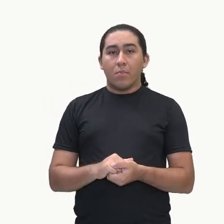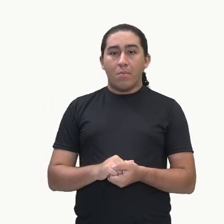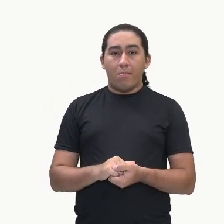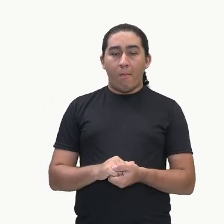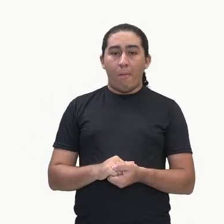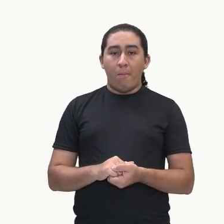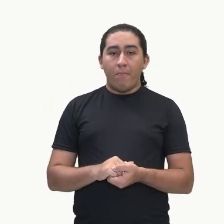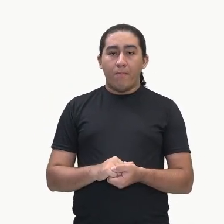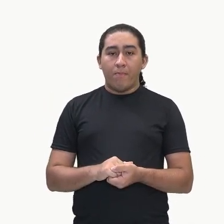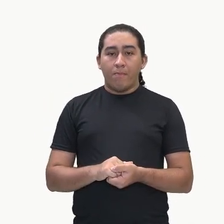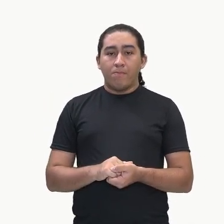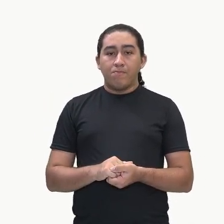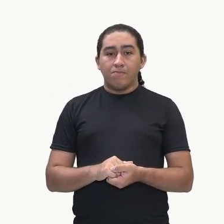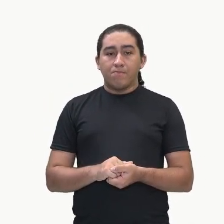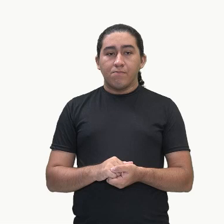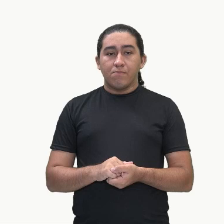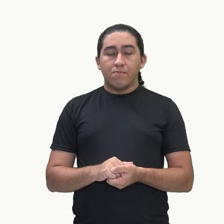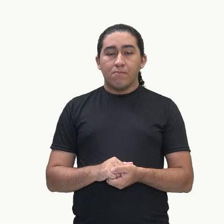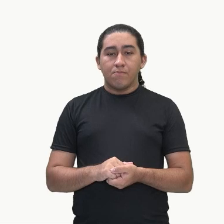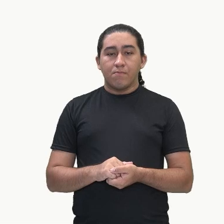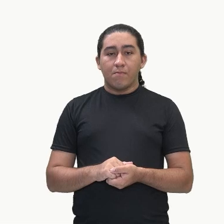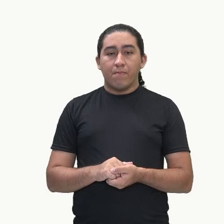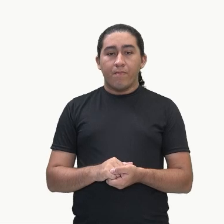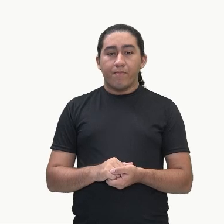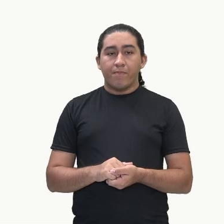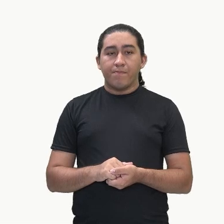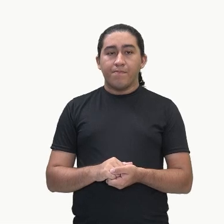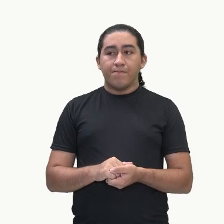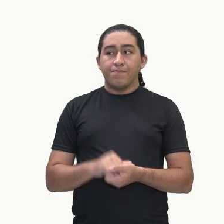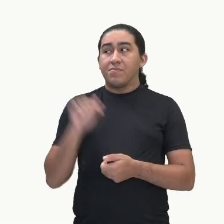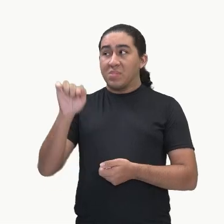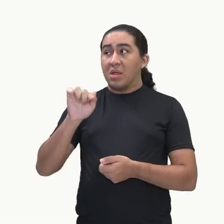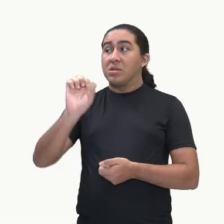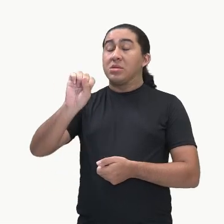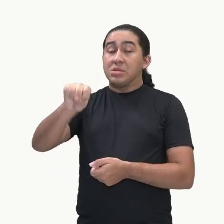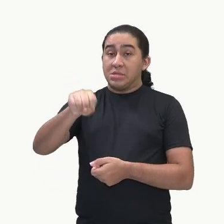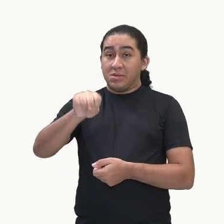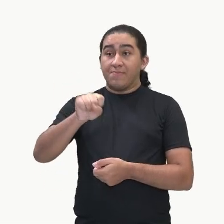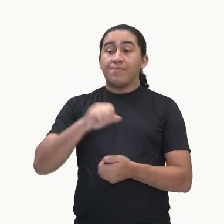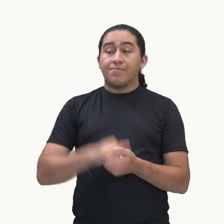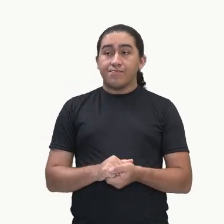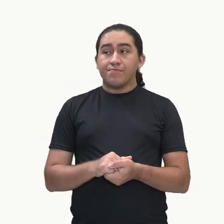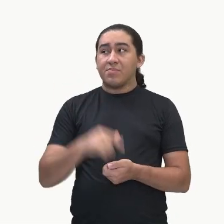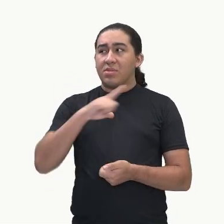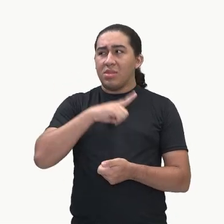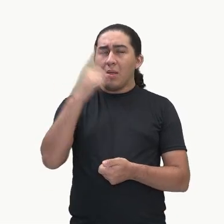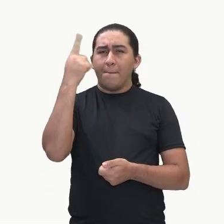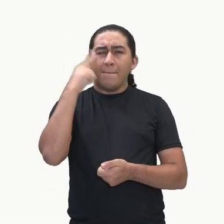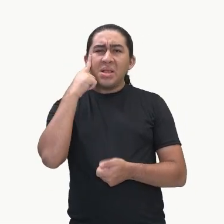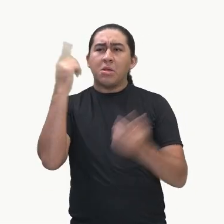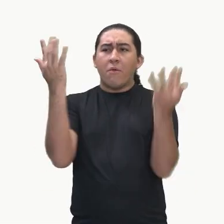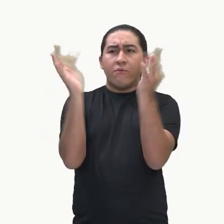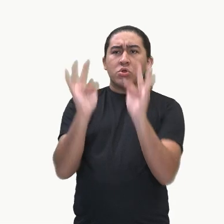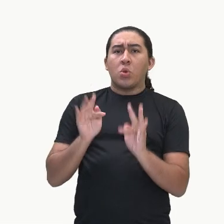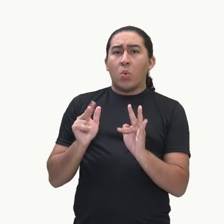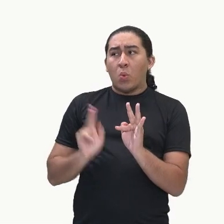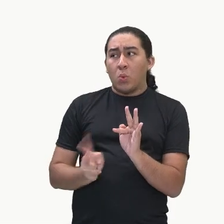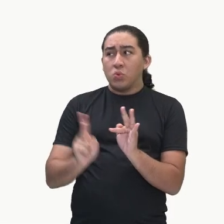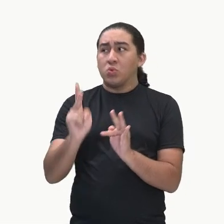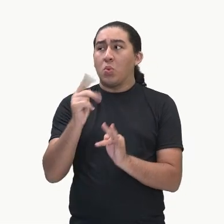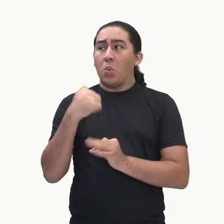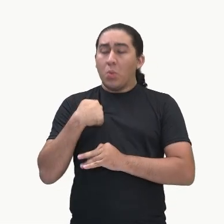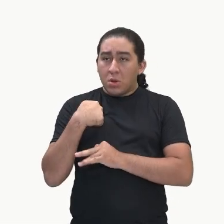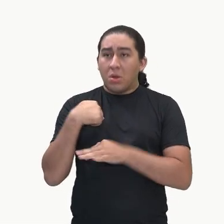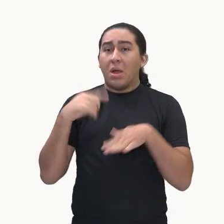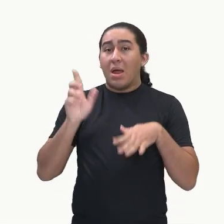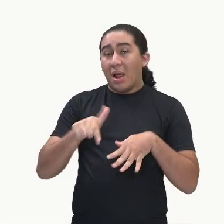ainda está. Aqui sim, né, que se eu digo essa alegria está comigo, é um